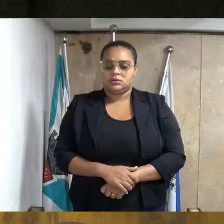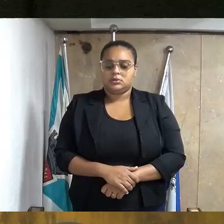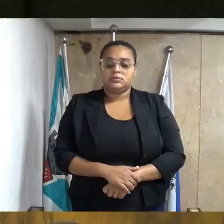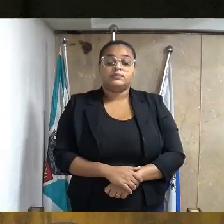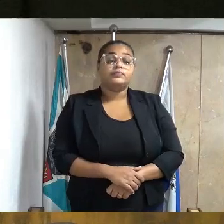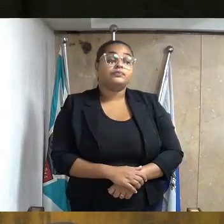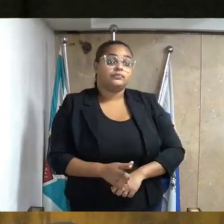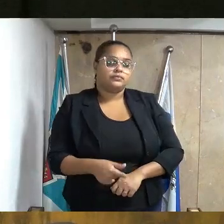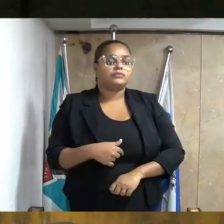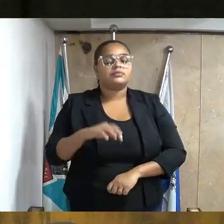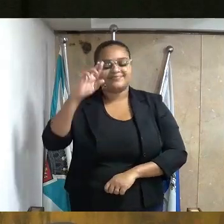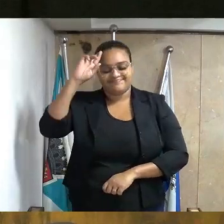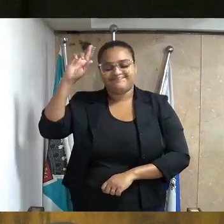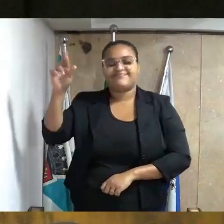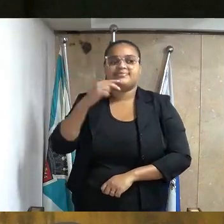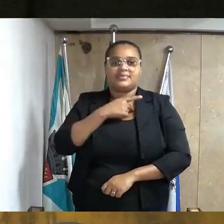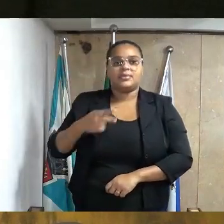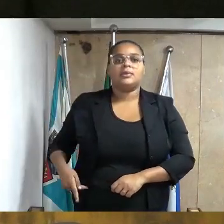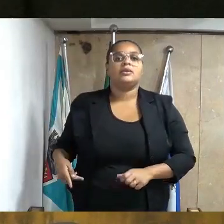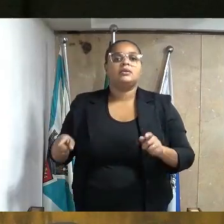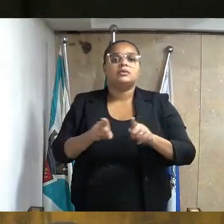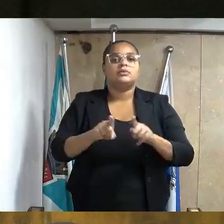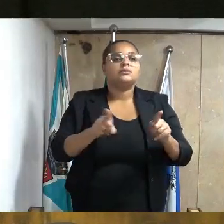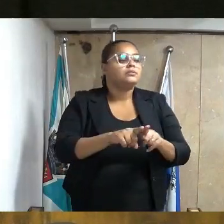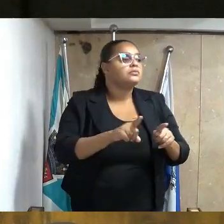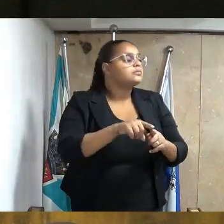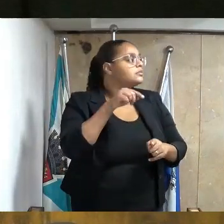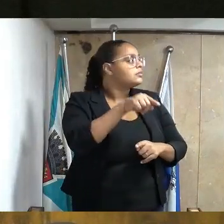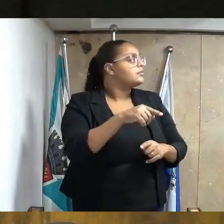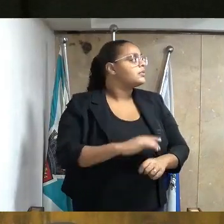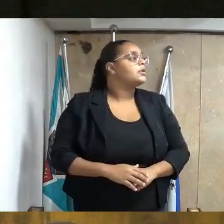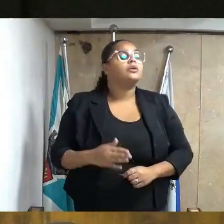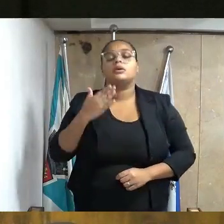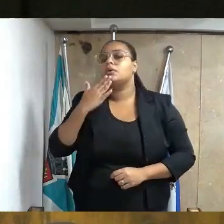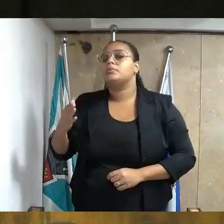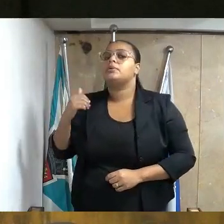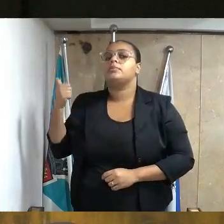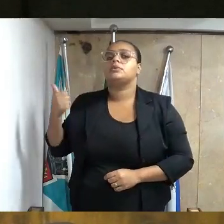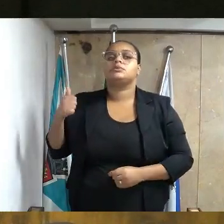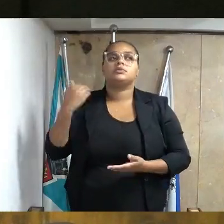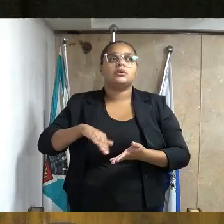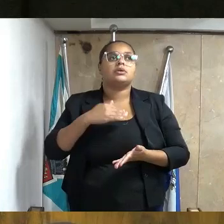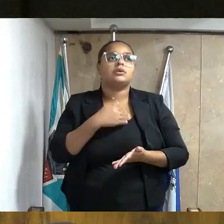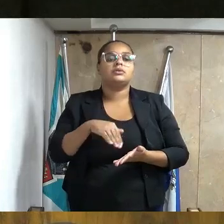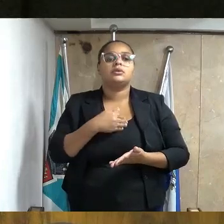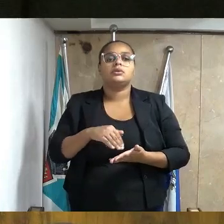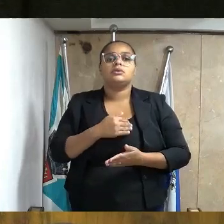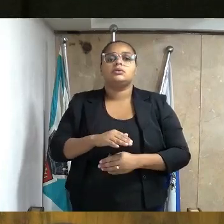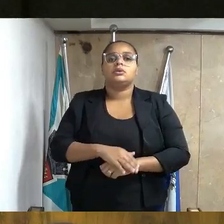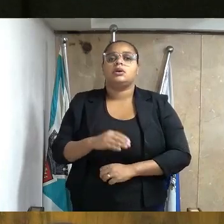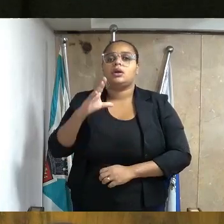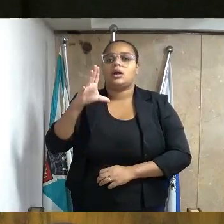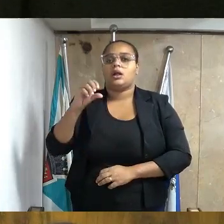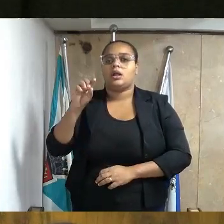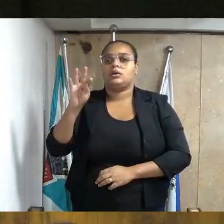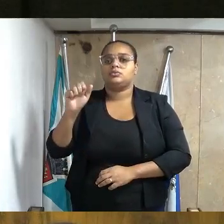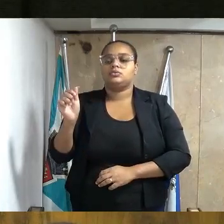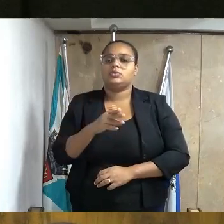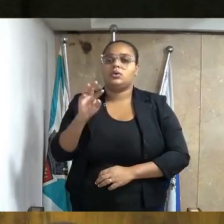Senhora Presidente, bom dia, Delza de Oliveira, primeiro secretário, Cláudio